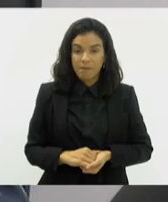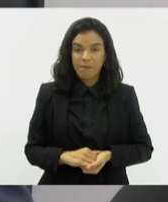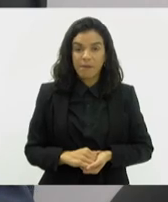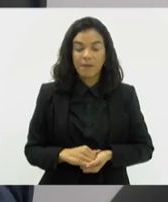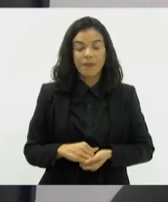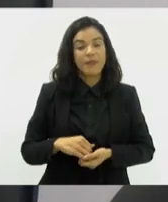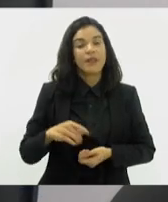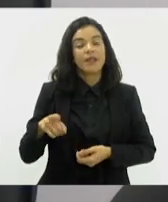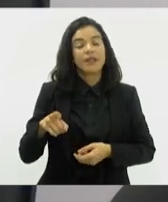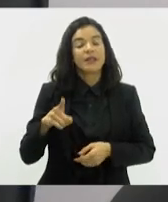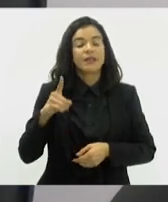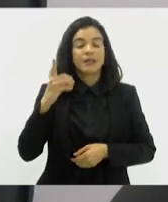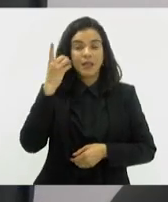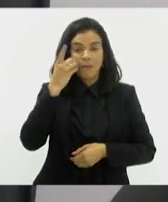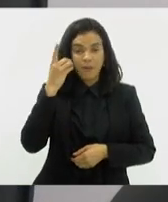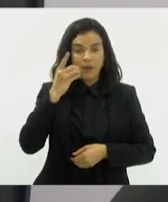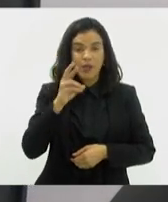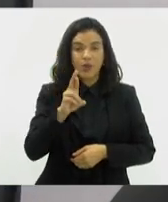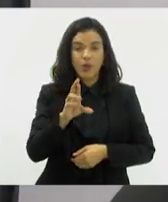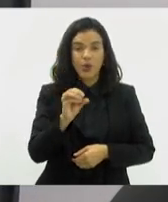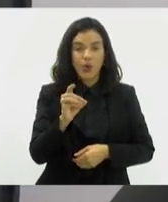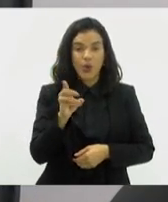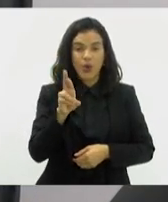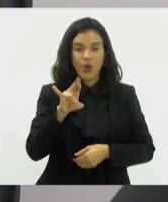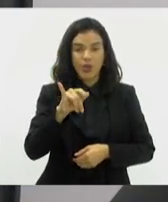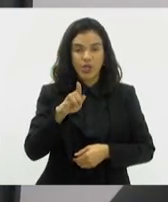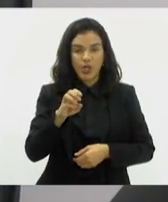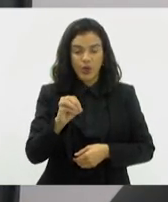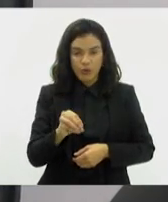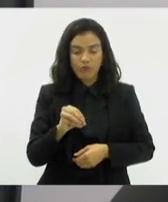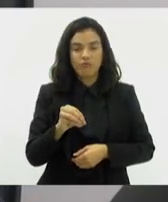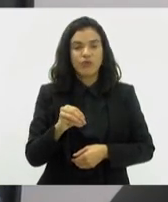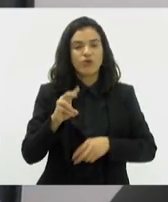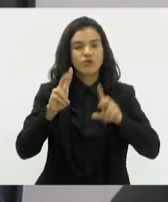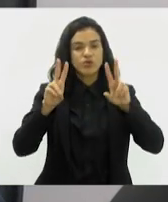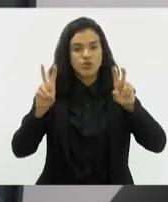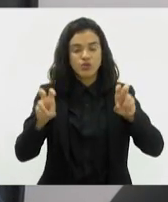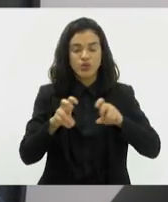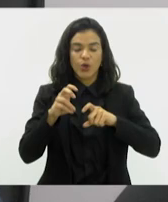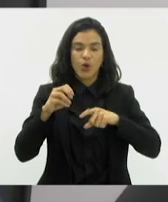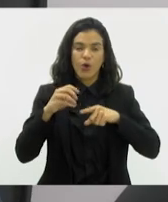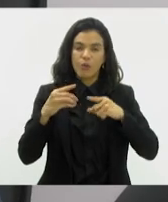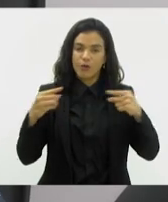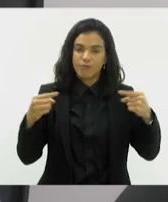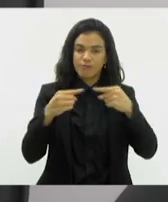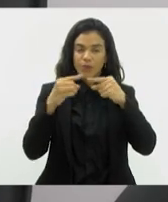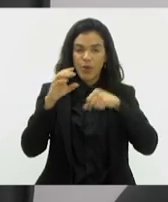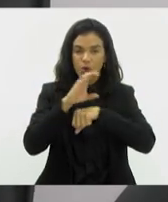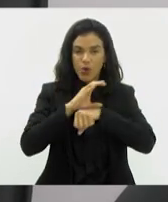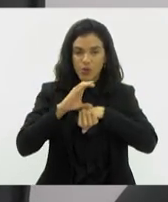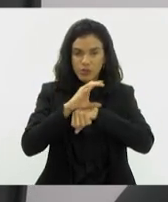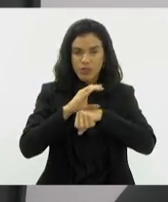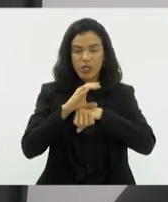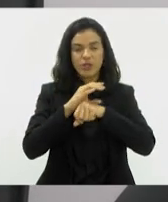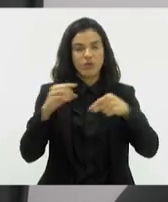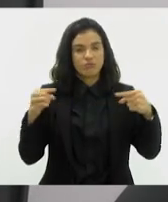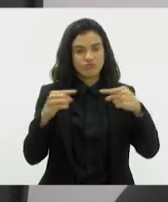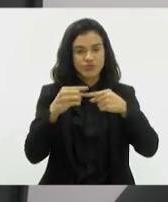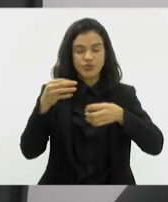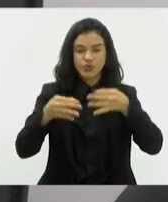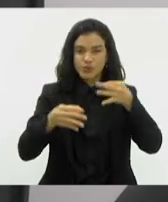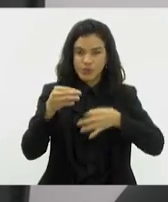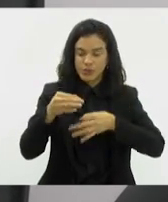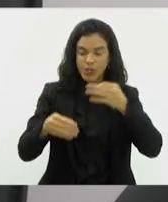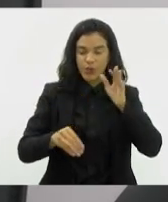deputado Rodrigo Amorim, próximo relator, sobre constitucionalidade com emenda, legalidade com emenda, juridicidade com emenda.